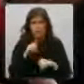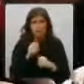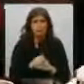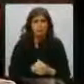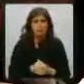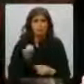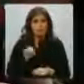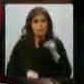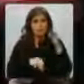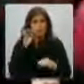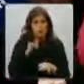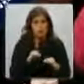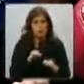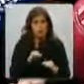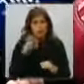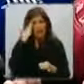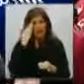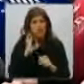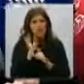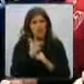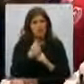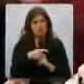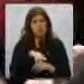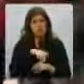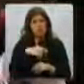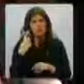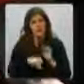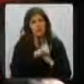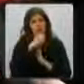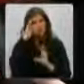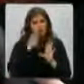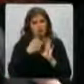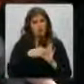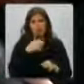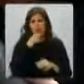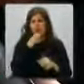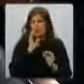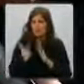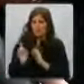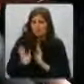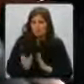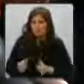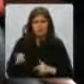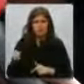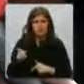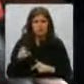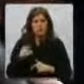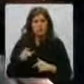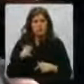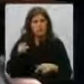hoje no tribunal acho que o seu cliente tinha condições psicológicas para estar hoje não me diz